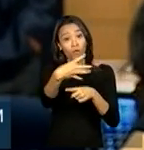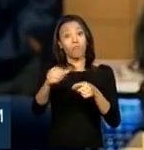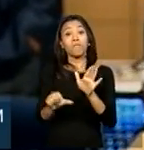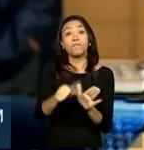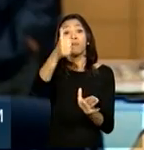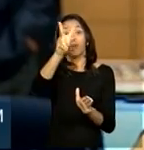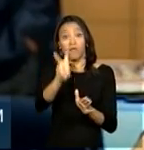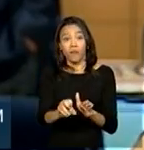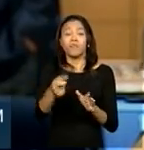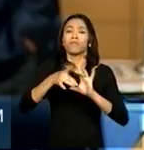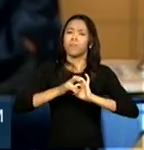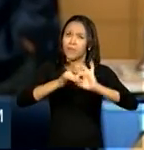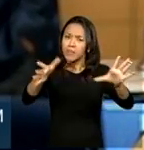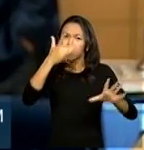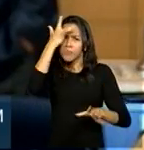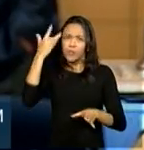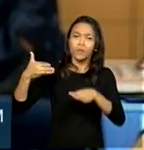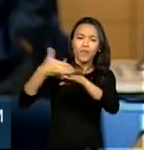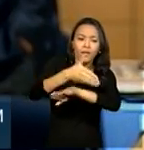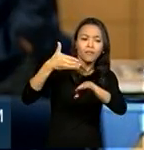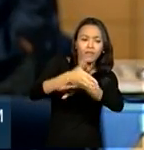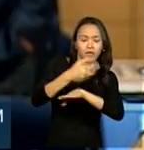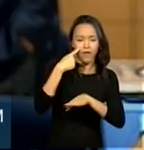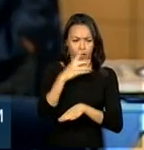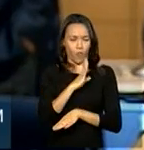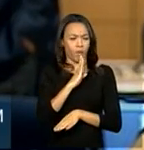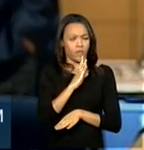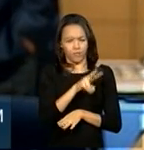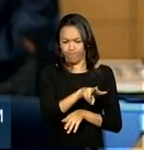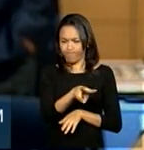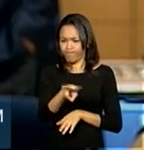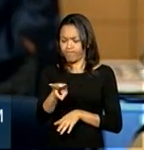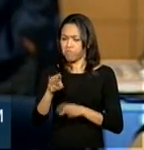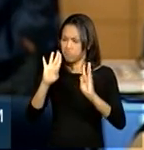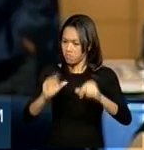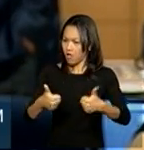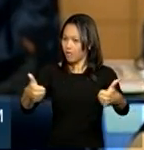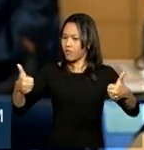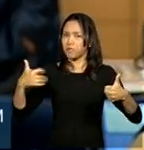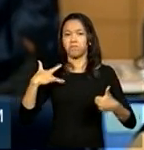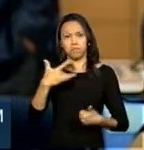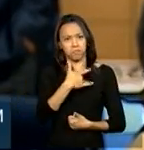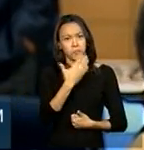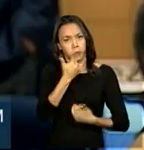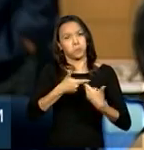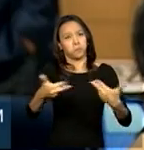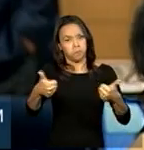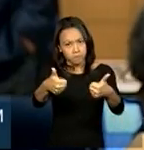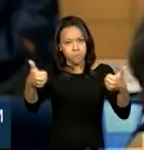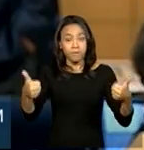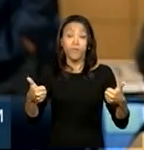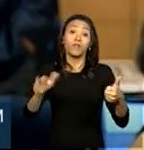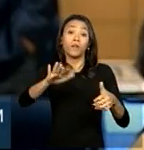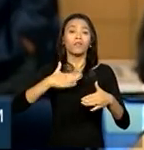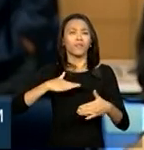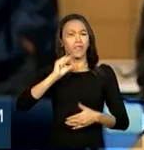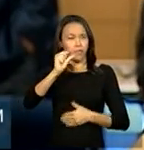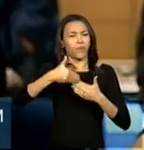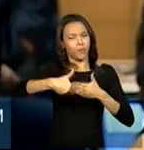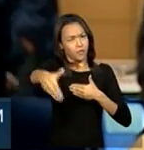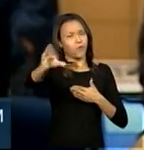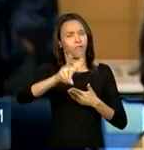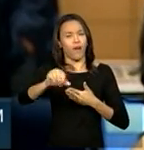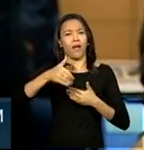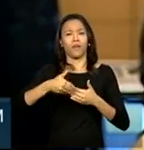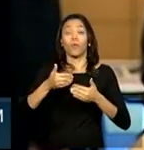vez permite que os clientes conheçam a situação sanitária dos locais em que frequentam bom portanto começa daqui a pouco a coletiva